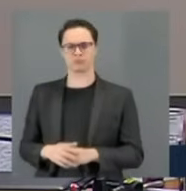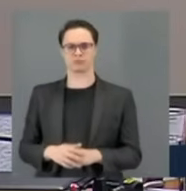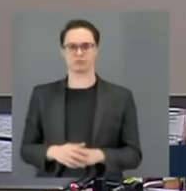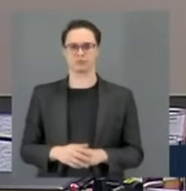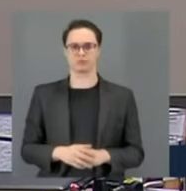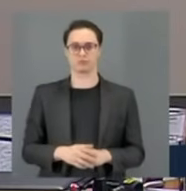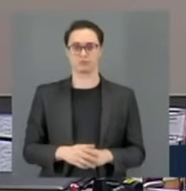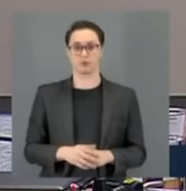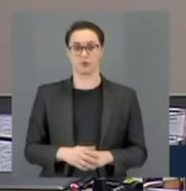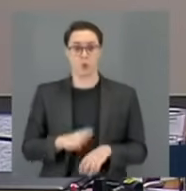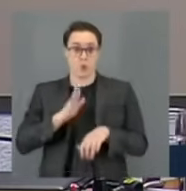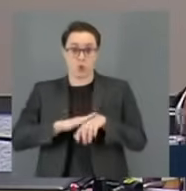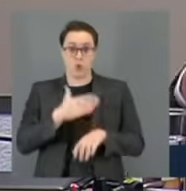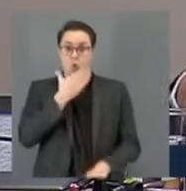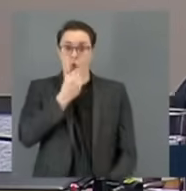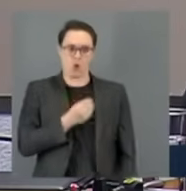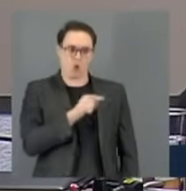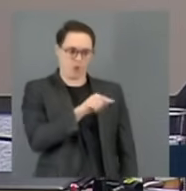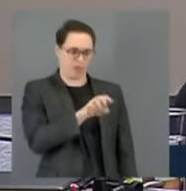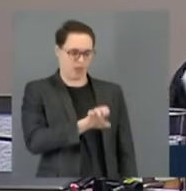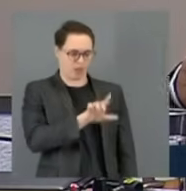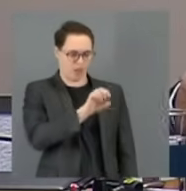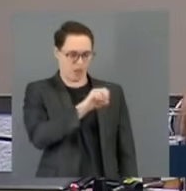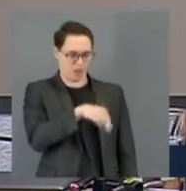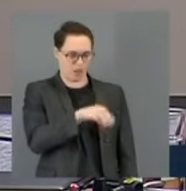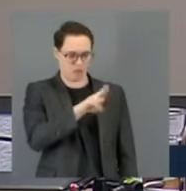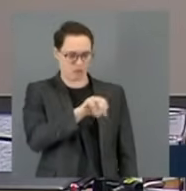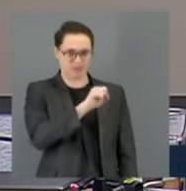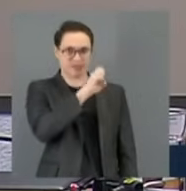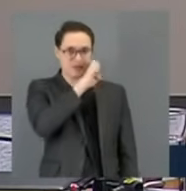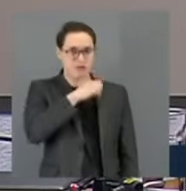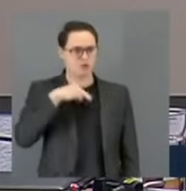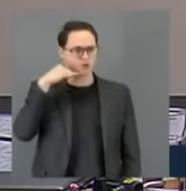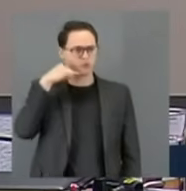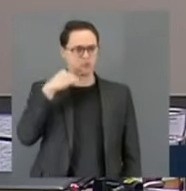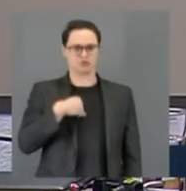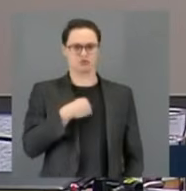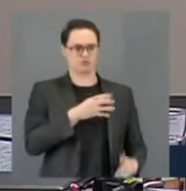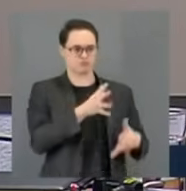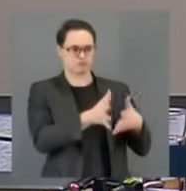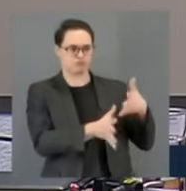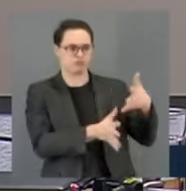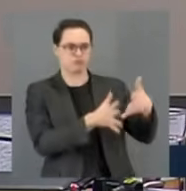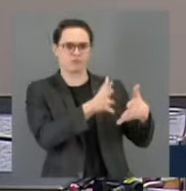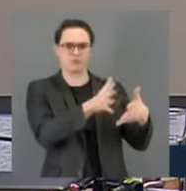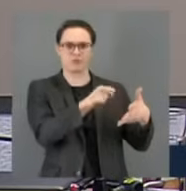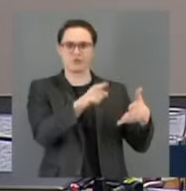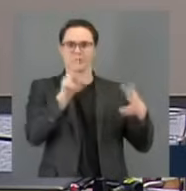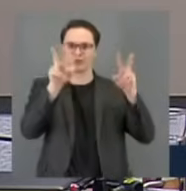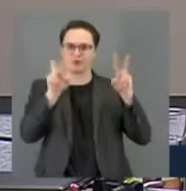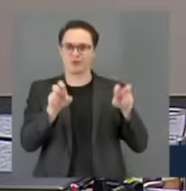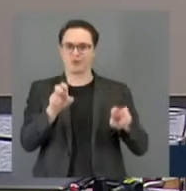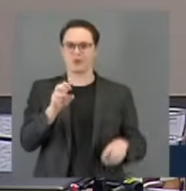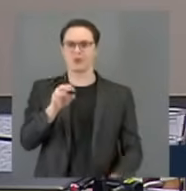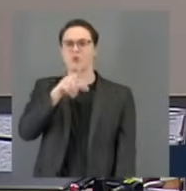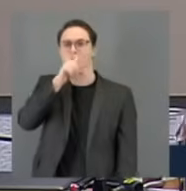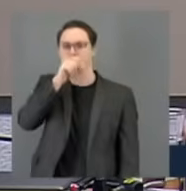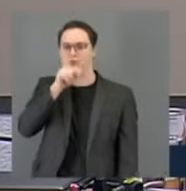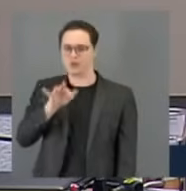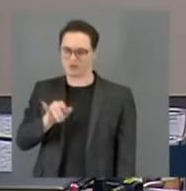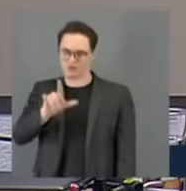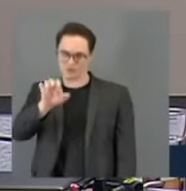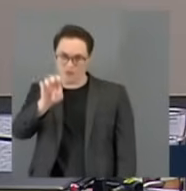do Elon Musk, feitos em reação às revelações que nós fizemos no Twitter Falhos Brasil, o